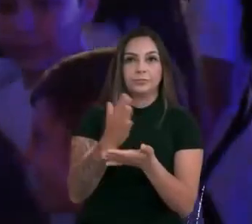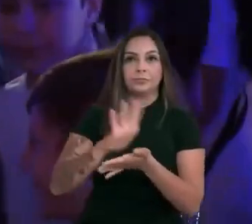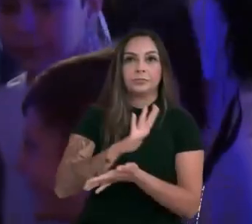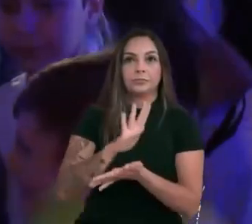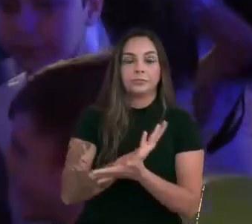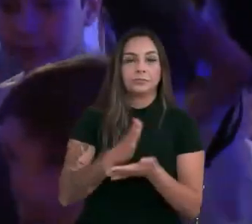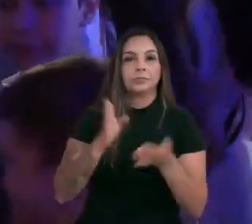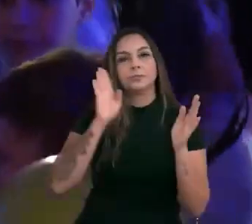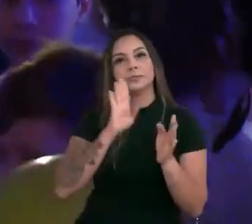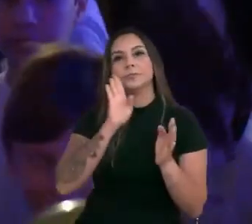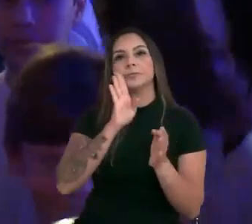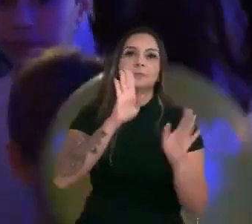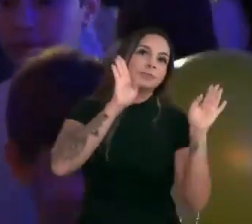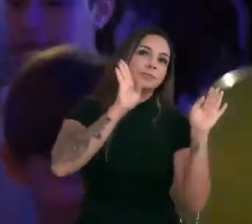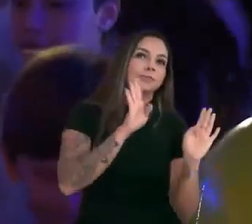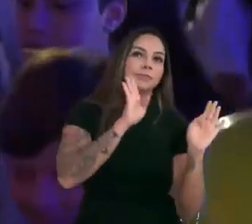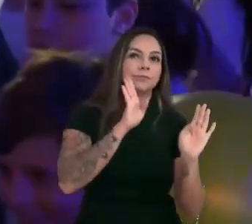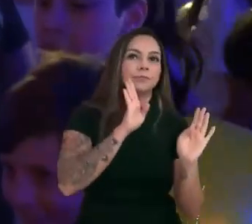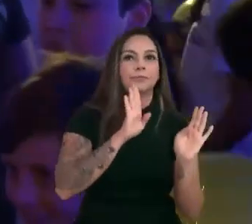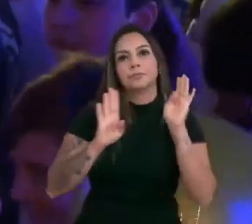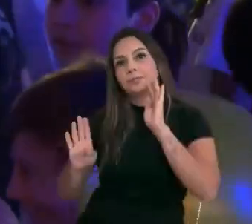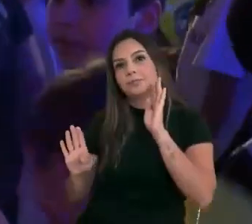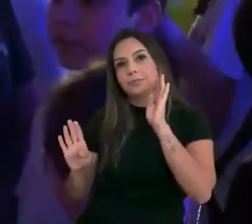legal, que legal, que legal.